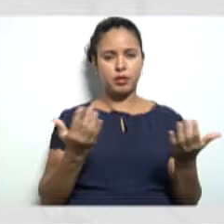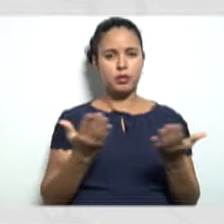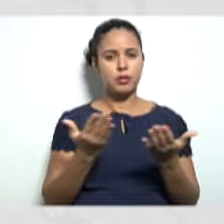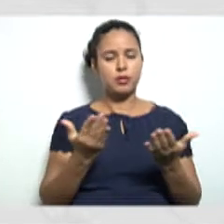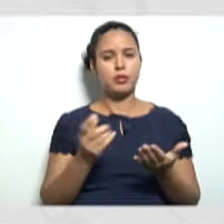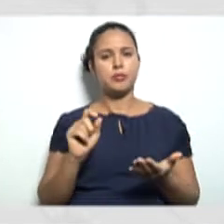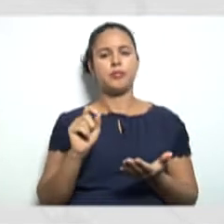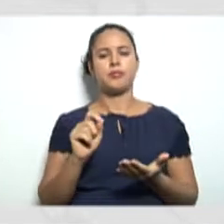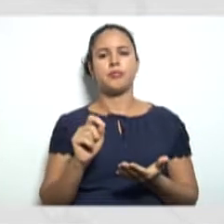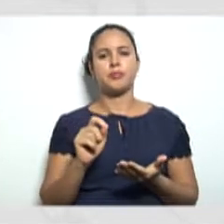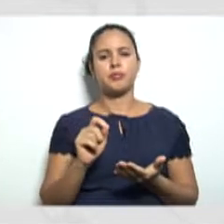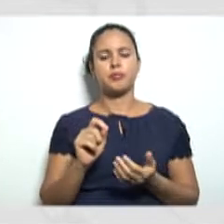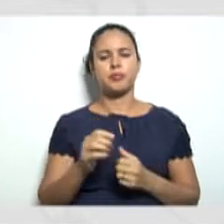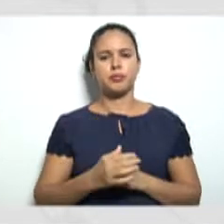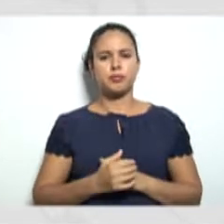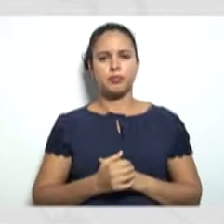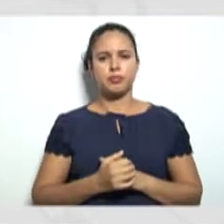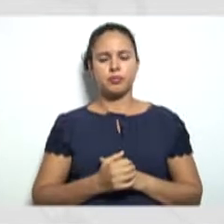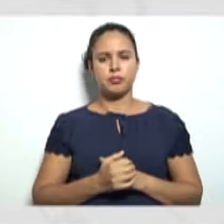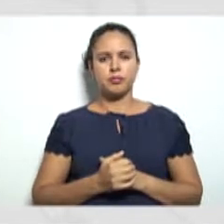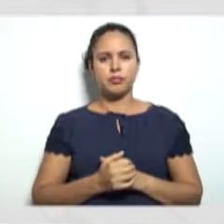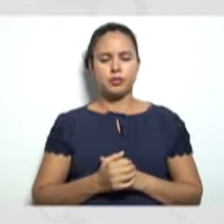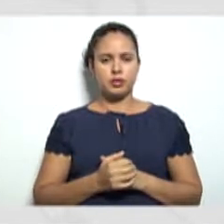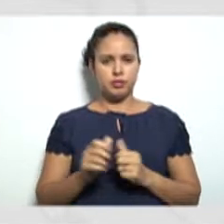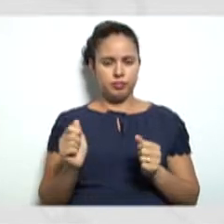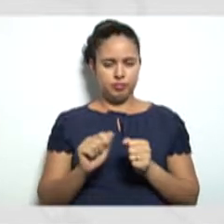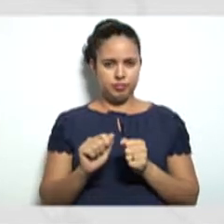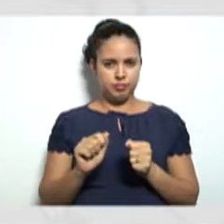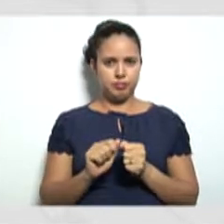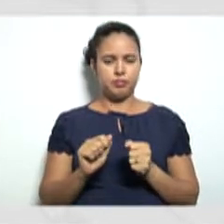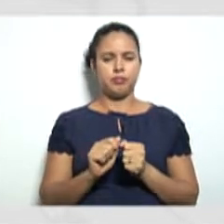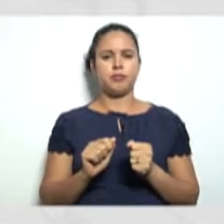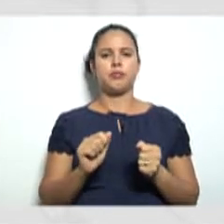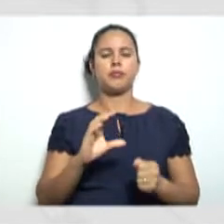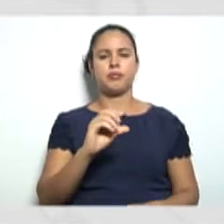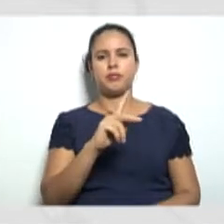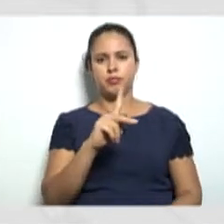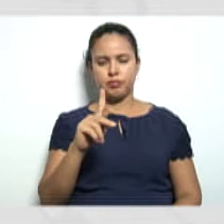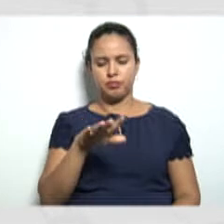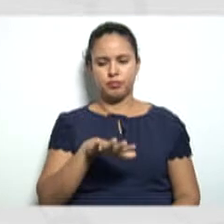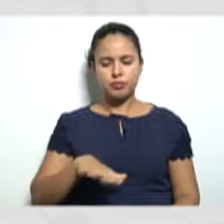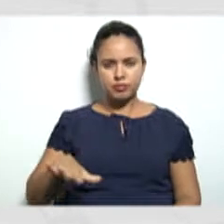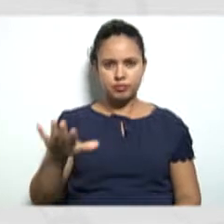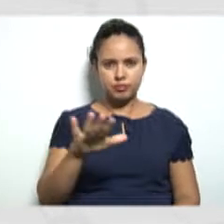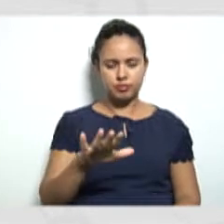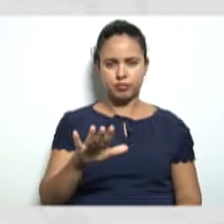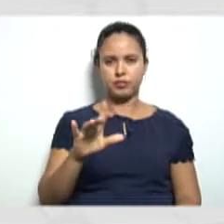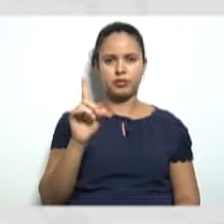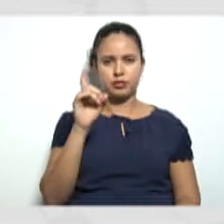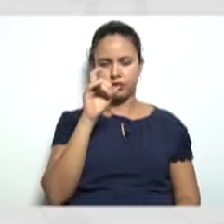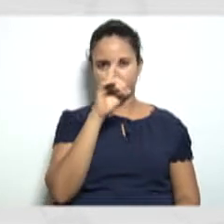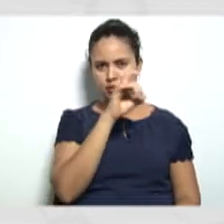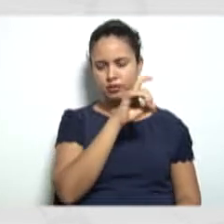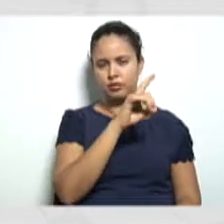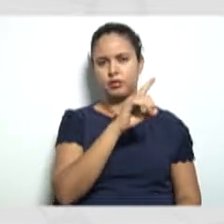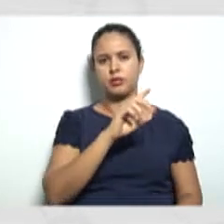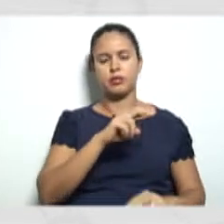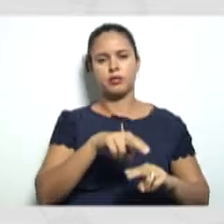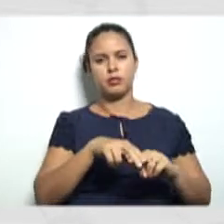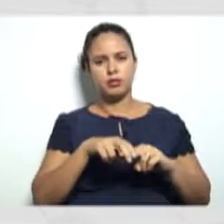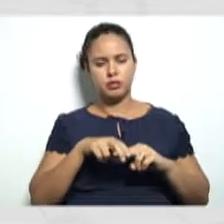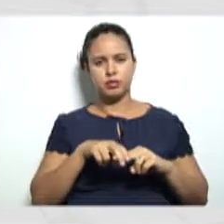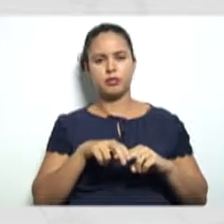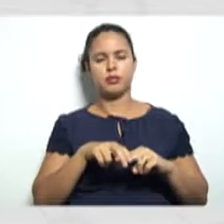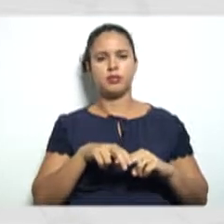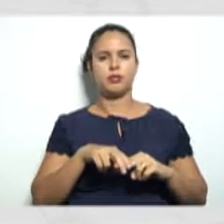turismo, esporte e lazer, montar um negócio nessa área não é tão simples. Por isso, os profissionais interessados têm procurado